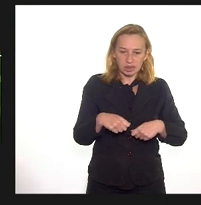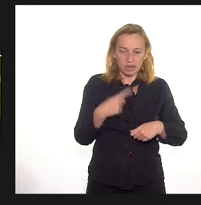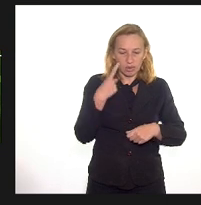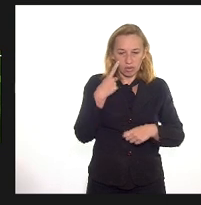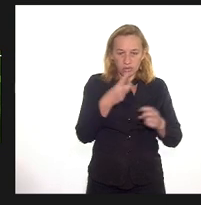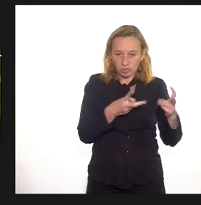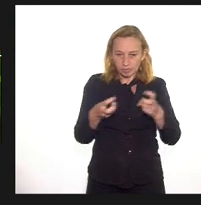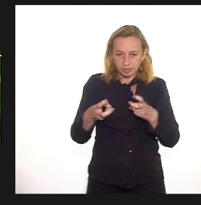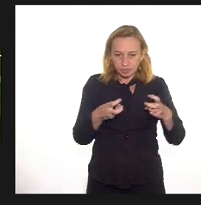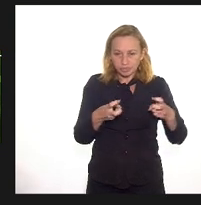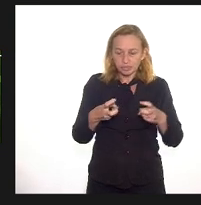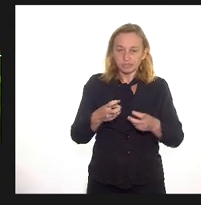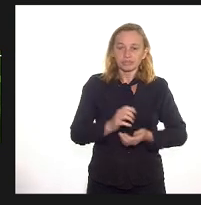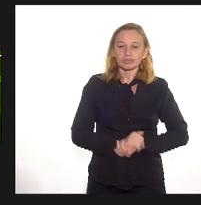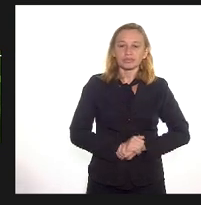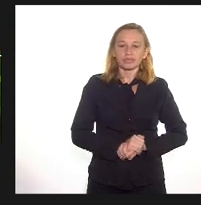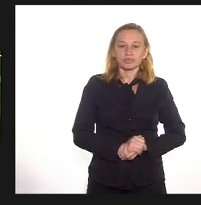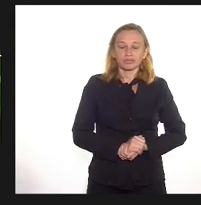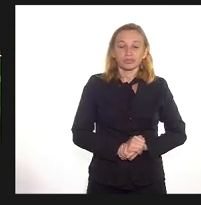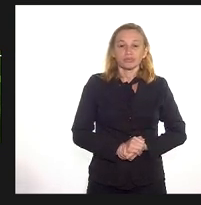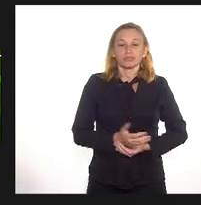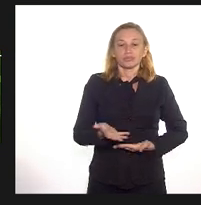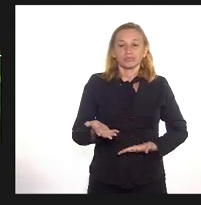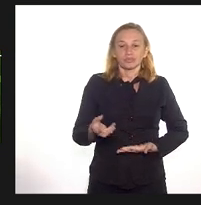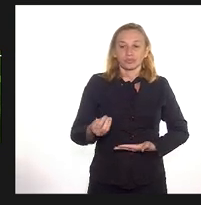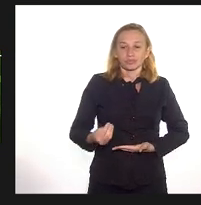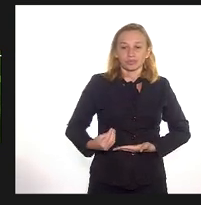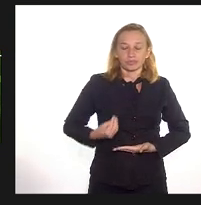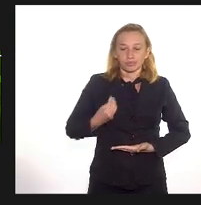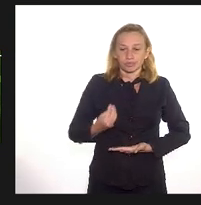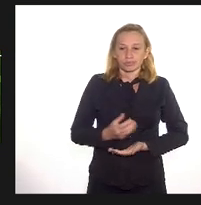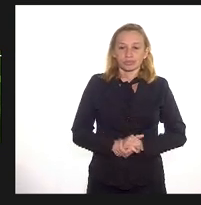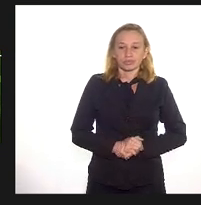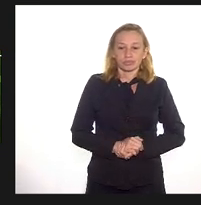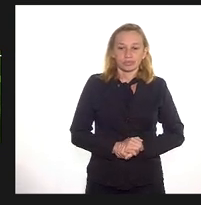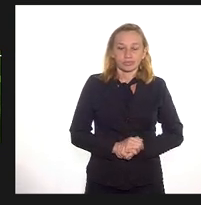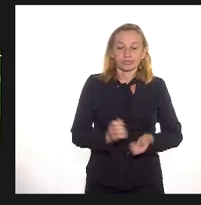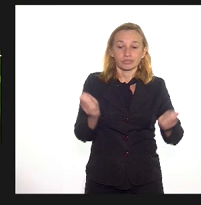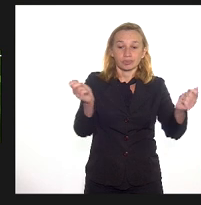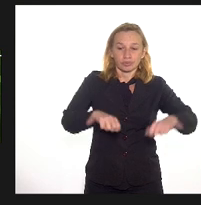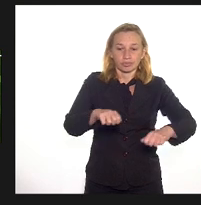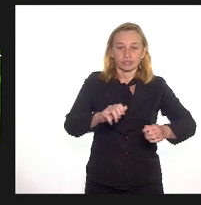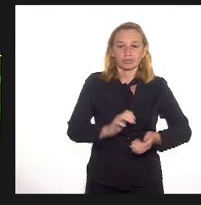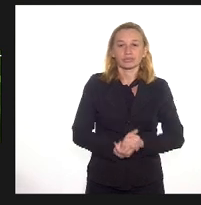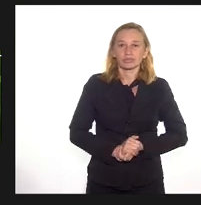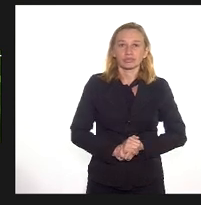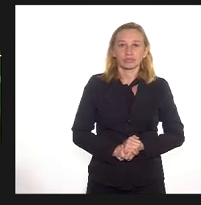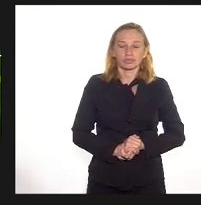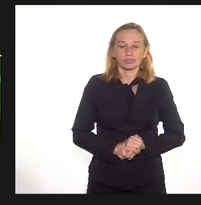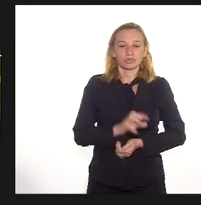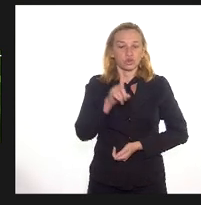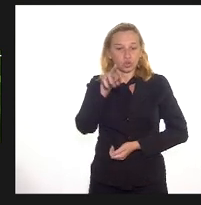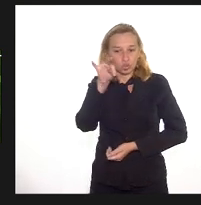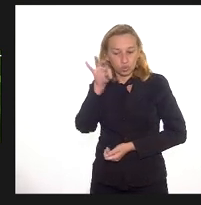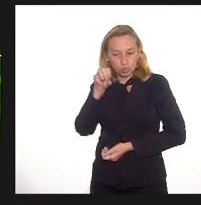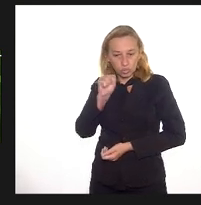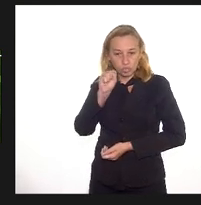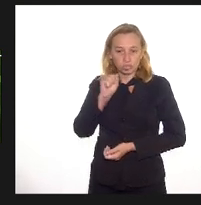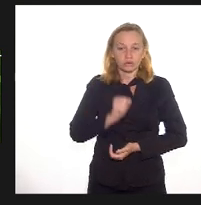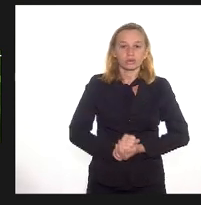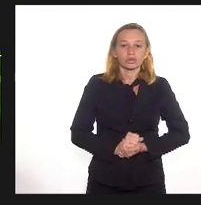contrapartes em relação à sua participação na capacidade daqueles dutos